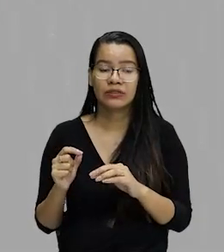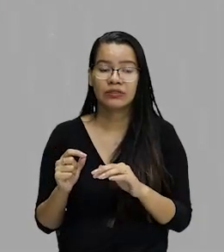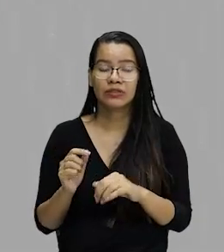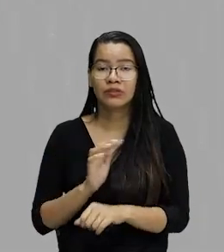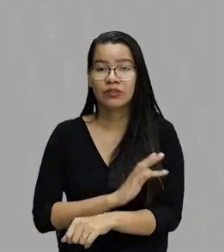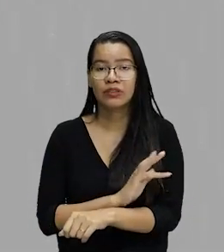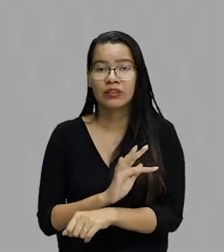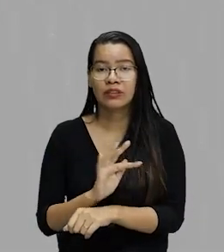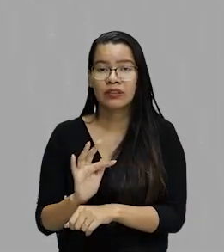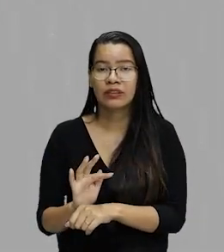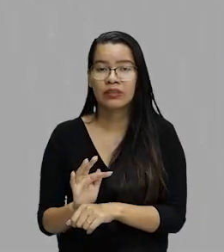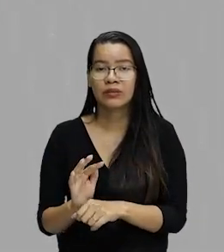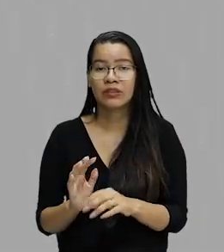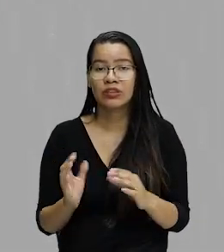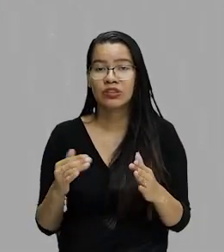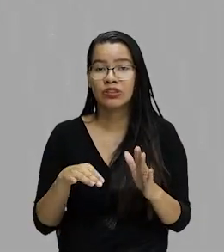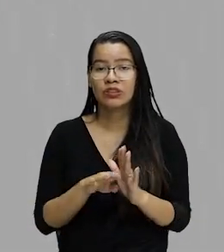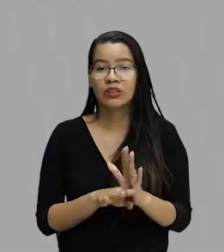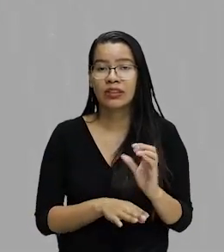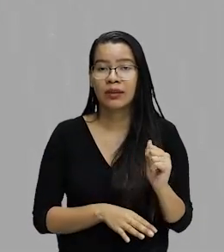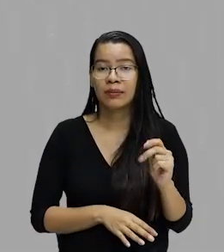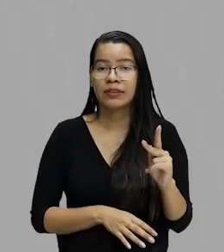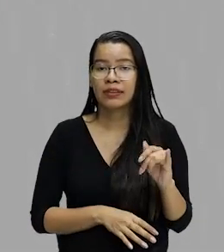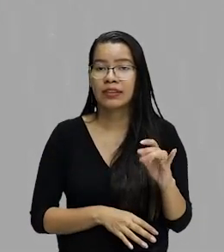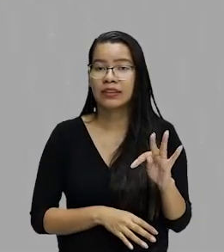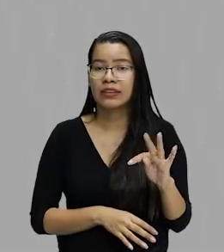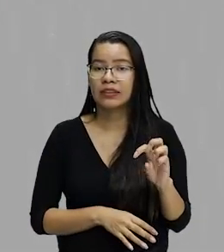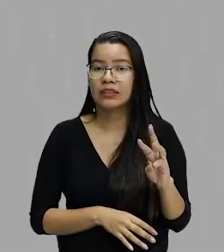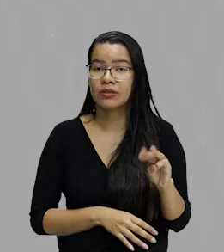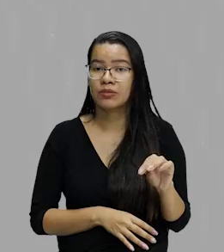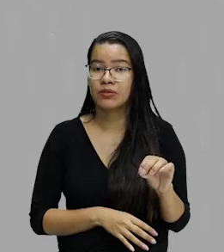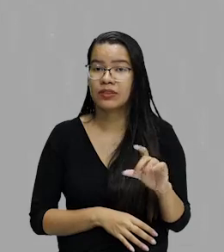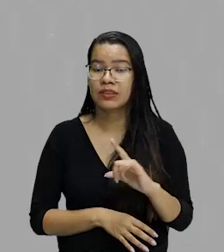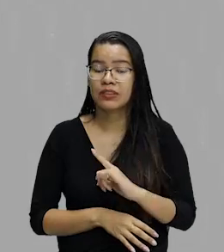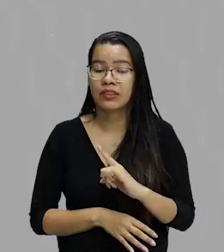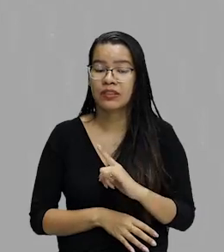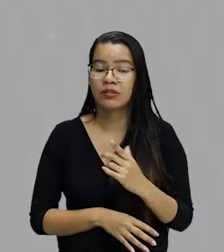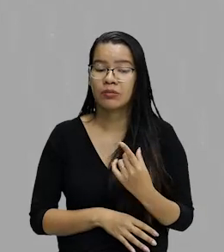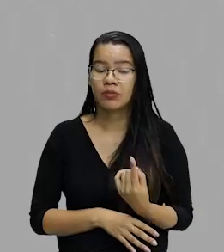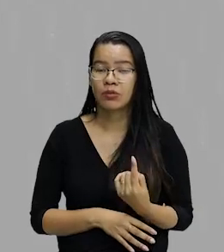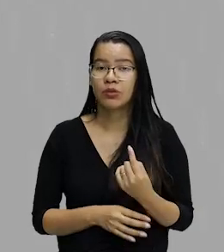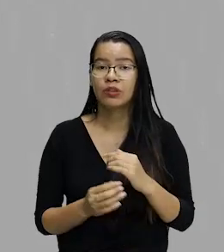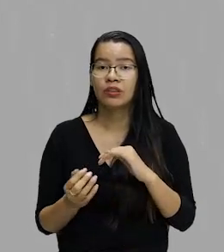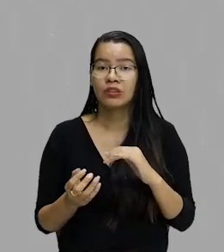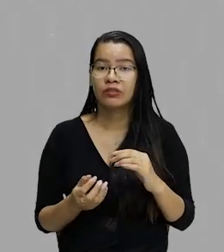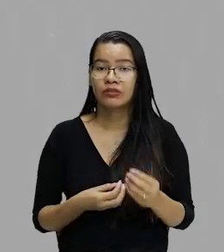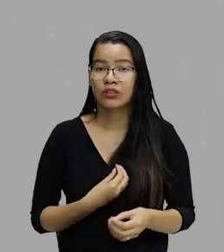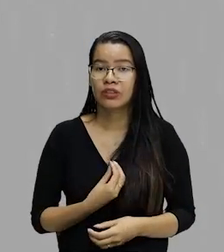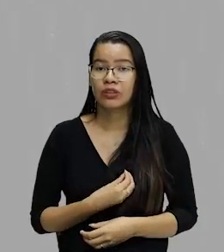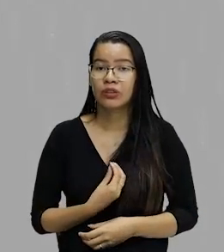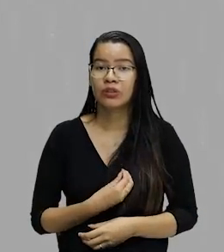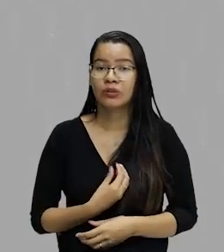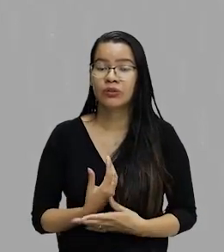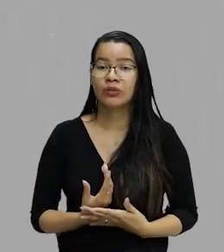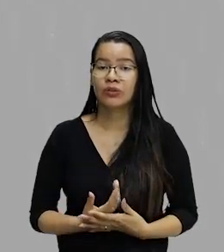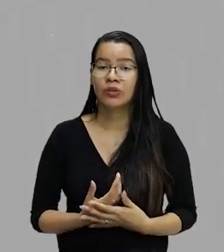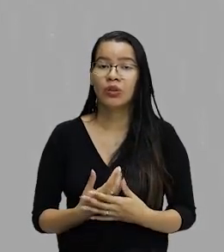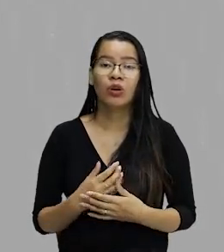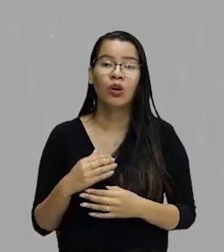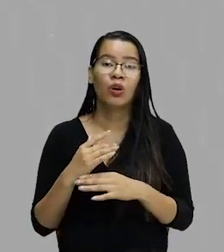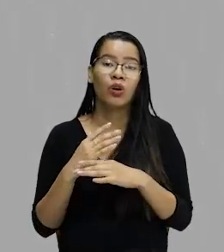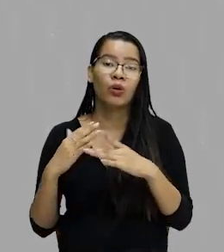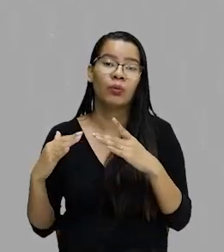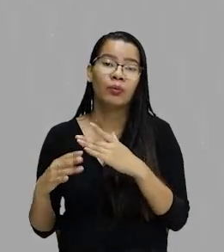para o capitalismo, você tem muito da vida urbana e da atividade comercial. Se você pegar a nossa